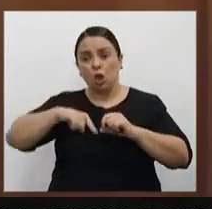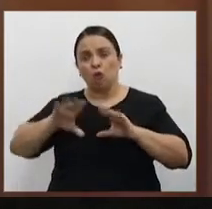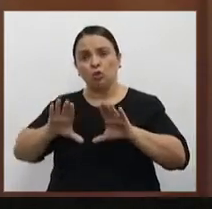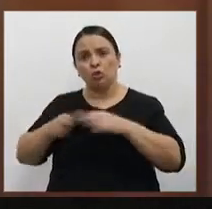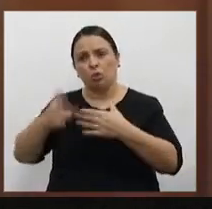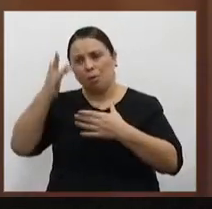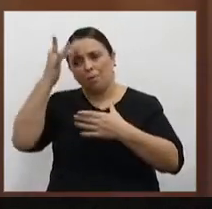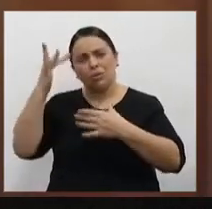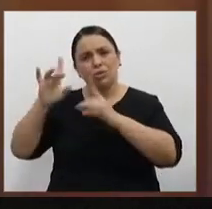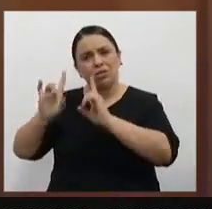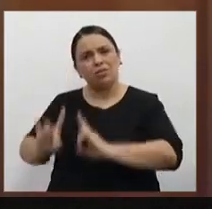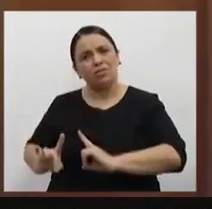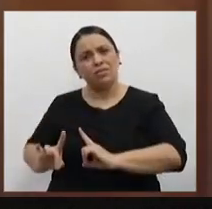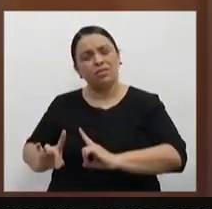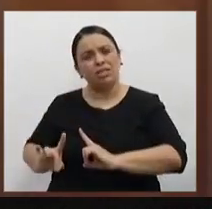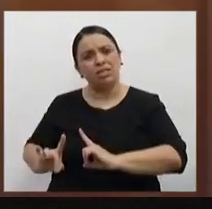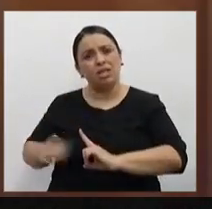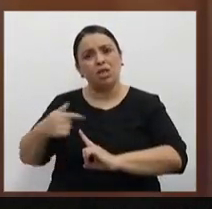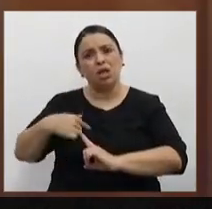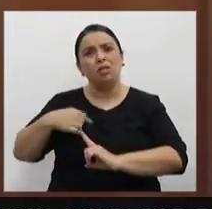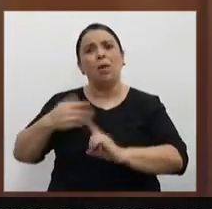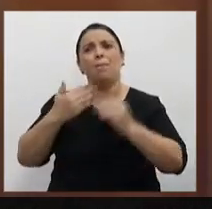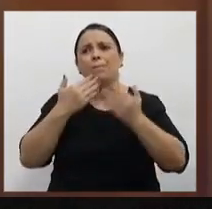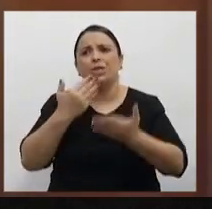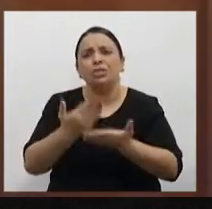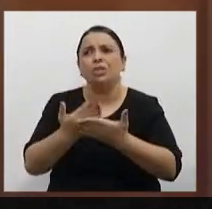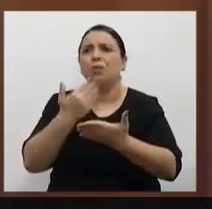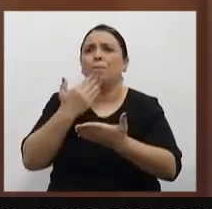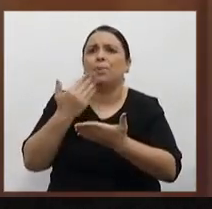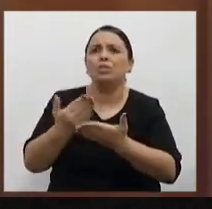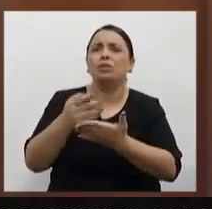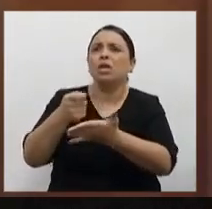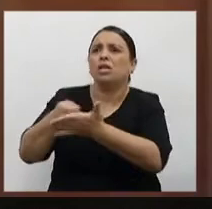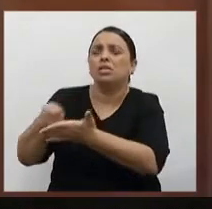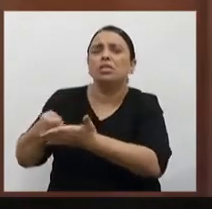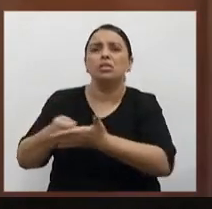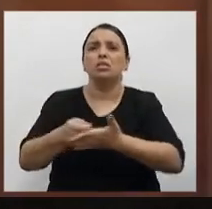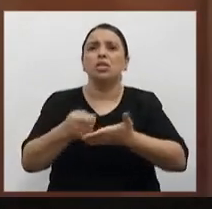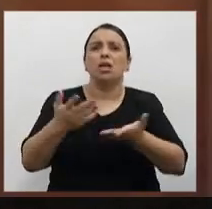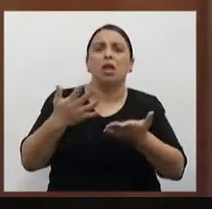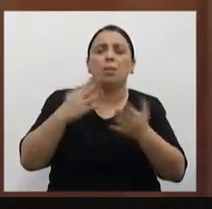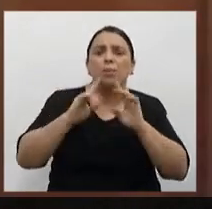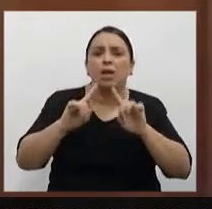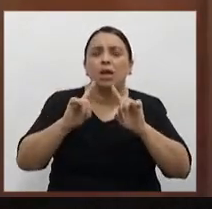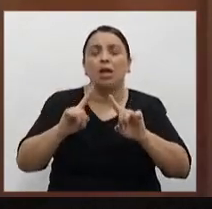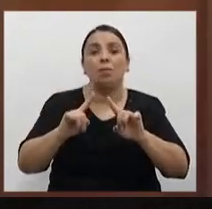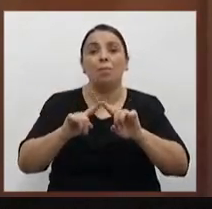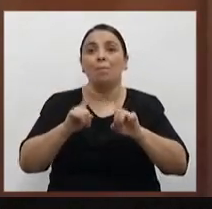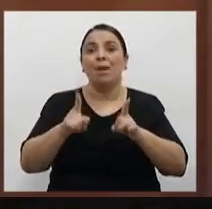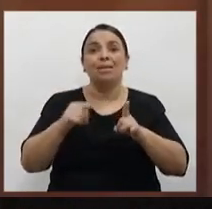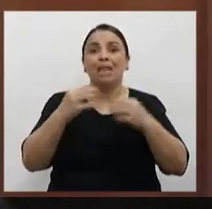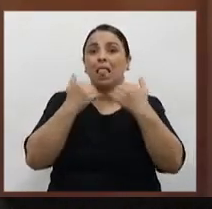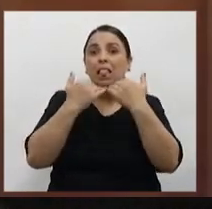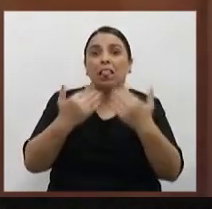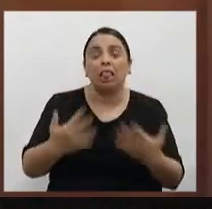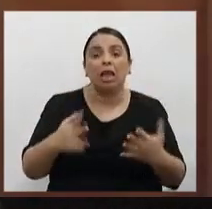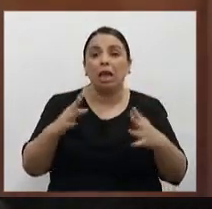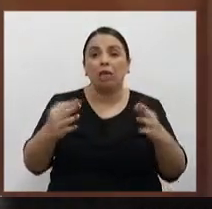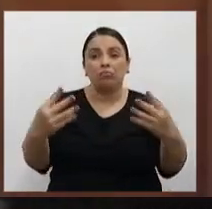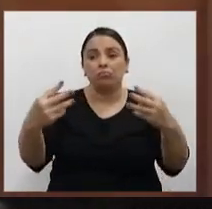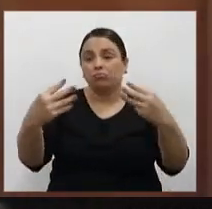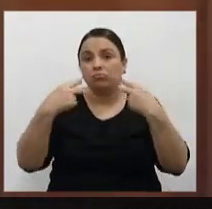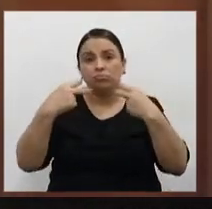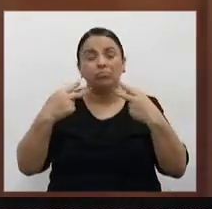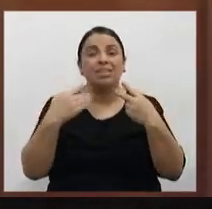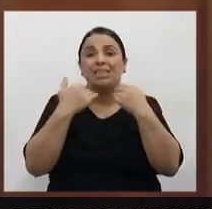que se estabeleceria essa prioridade para o atendimento da pessoa com deficiência. Quando uma lei diz que a